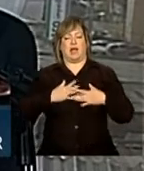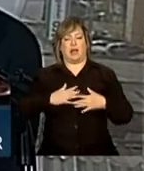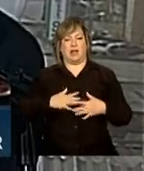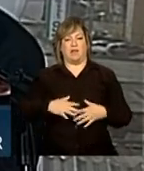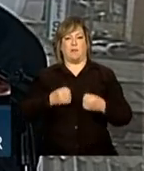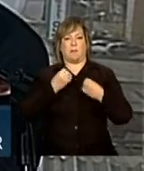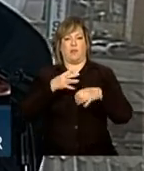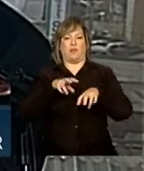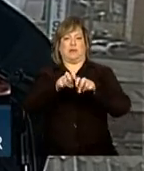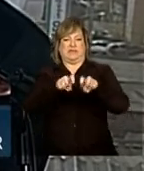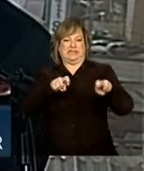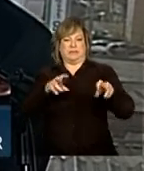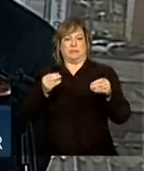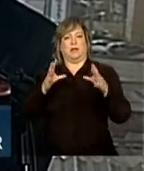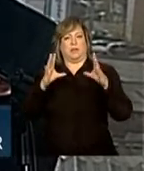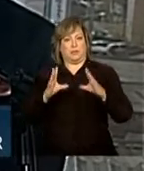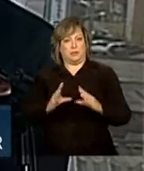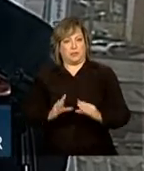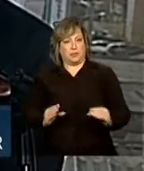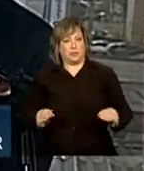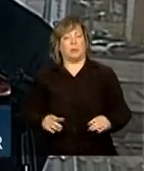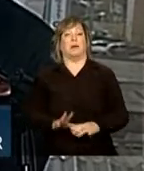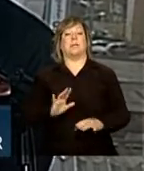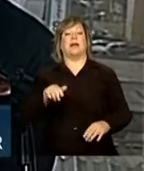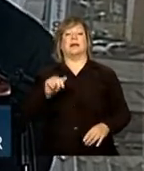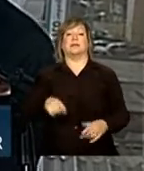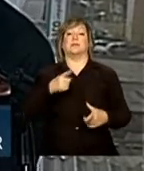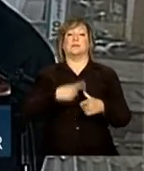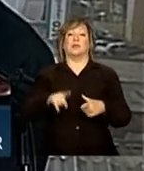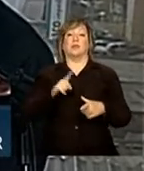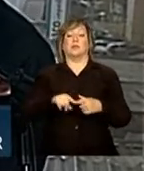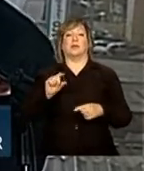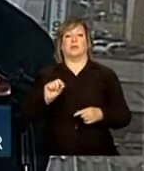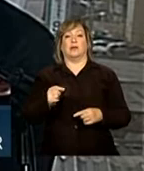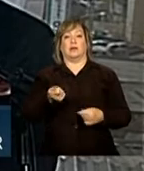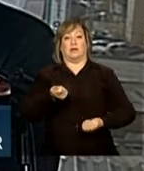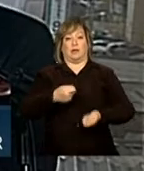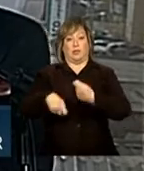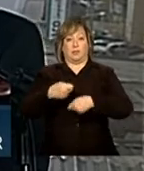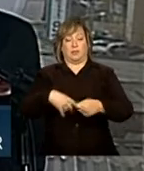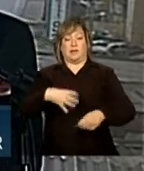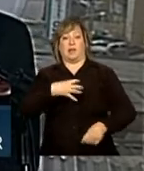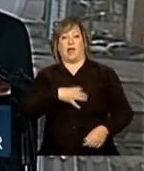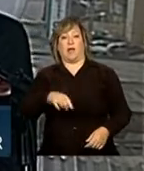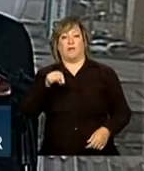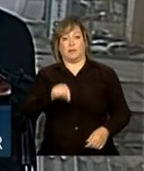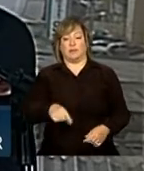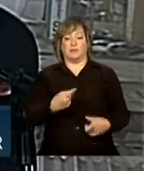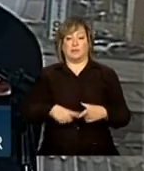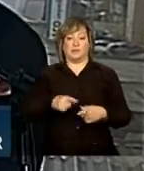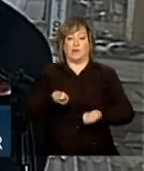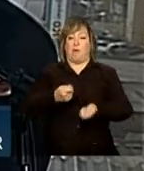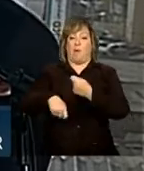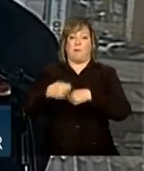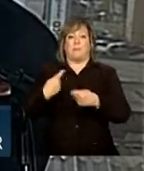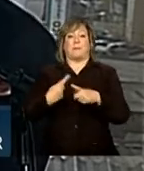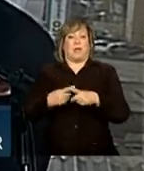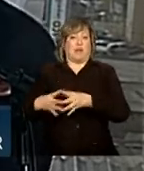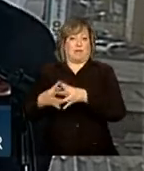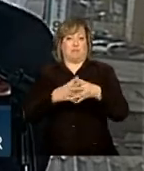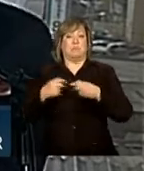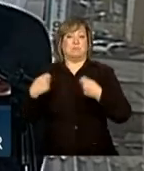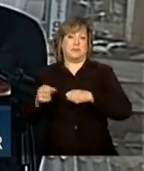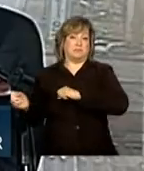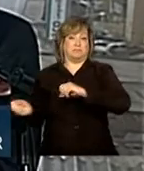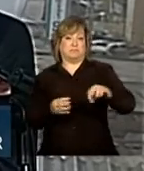outro lado, isso traz problemas de restrições econômicas para Salvador. E nós precisávamos